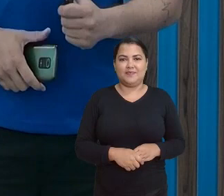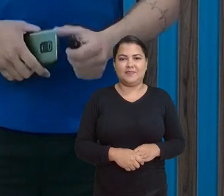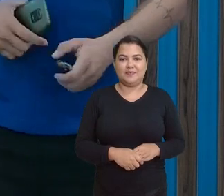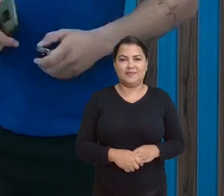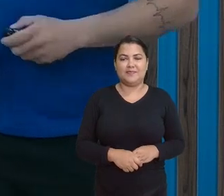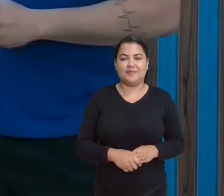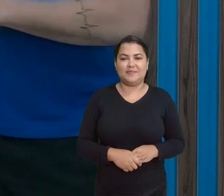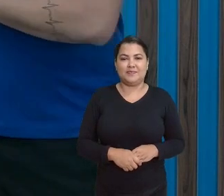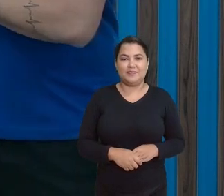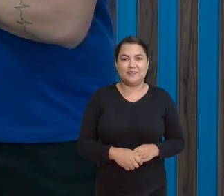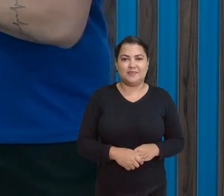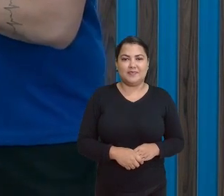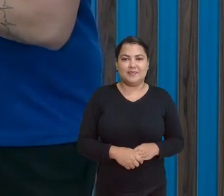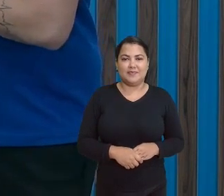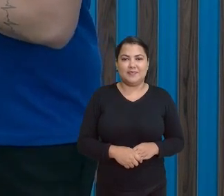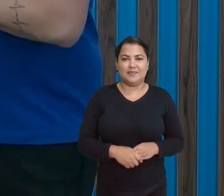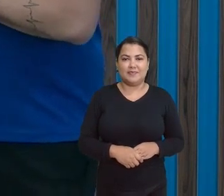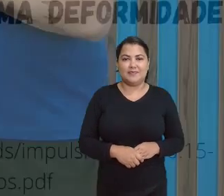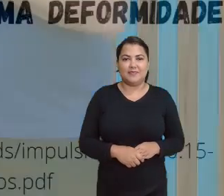Beleza?